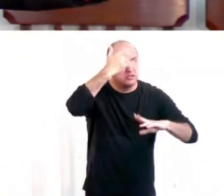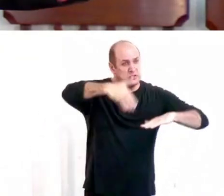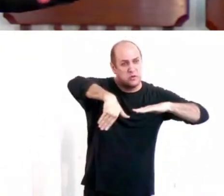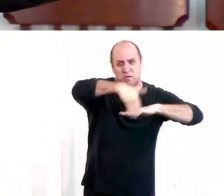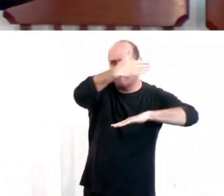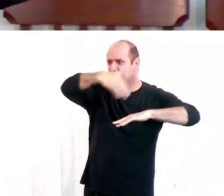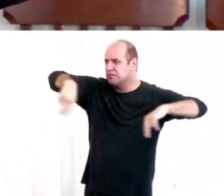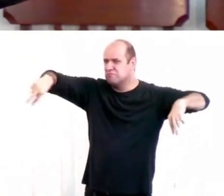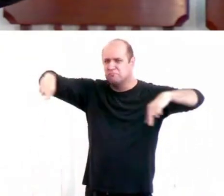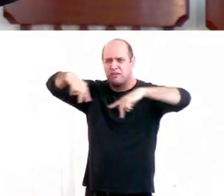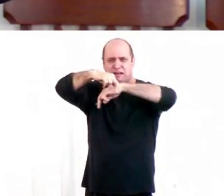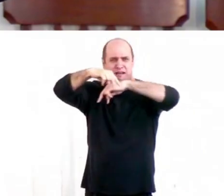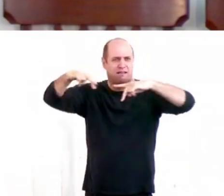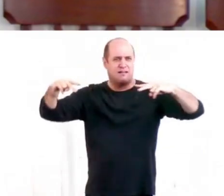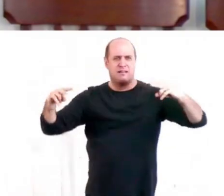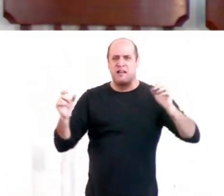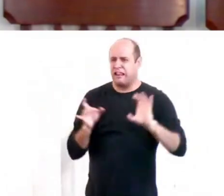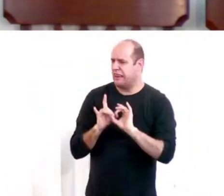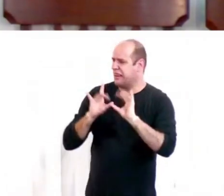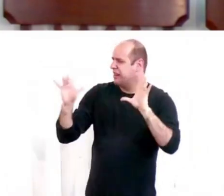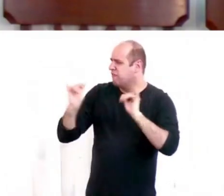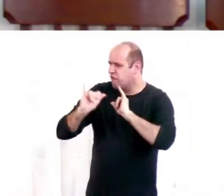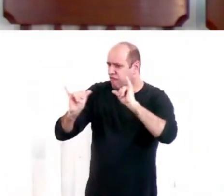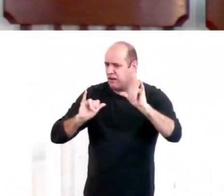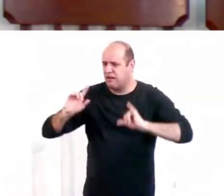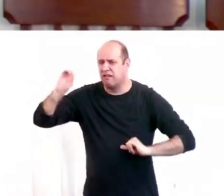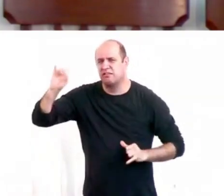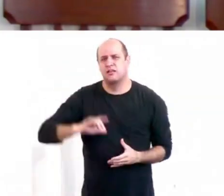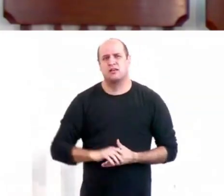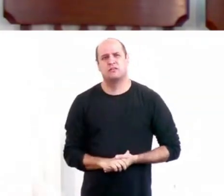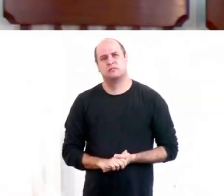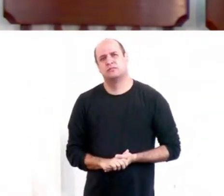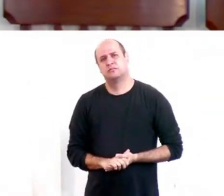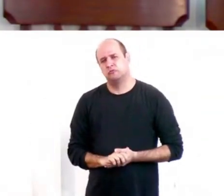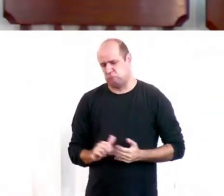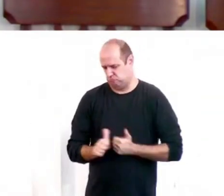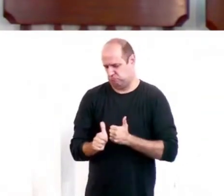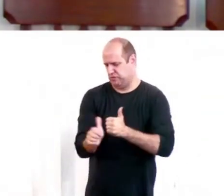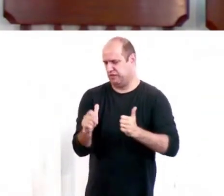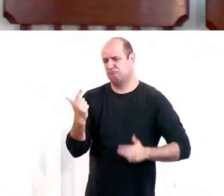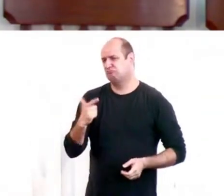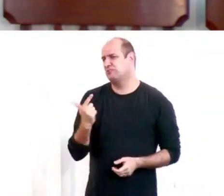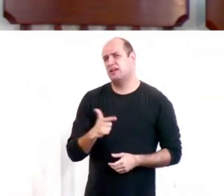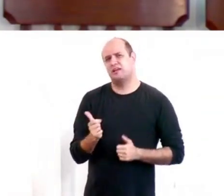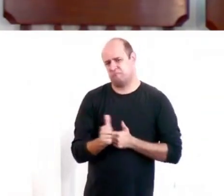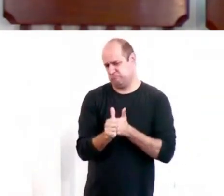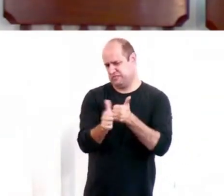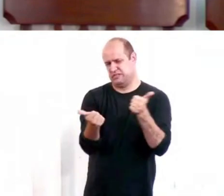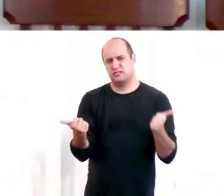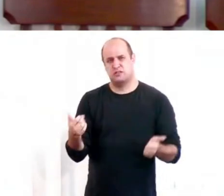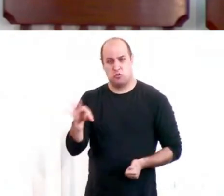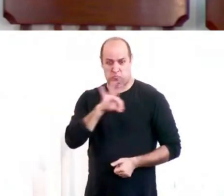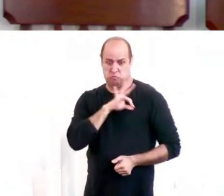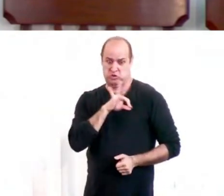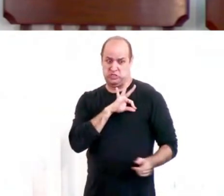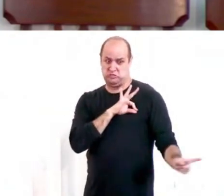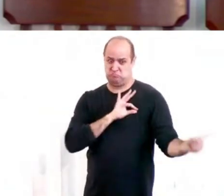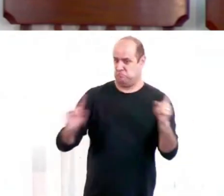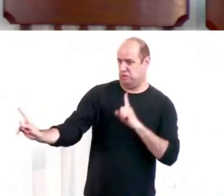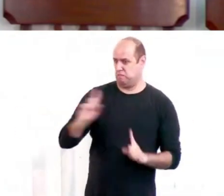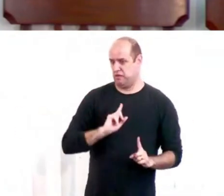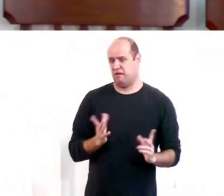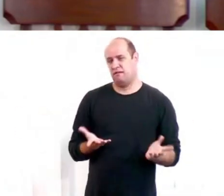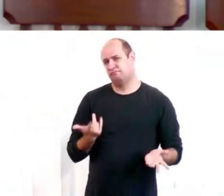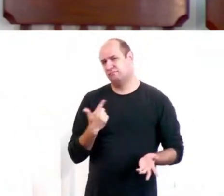de Deus e sem risco de perseguição, sem risco da polícia entrar. E eles estavam ali